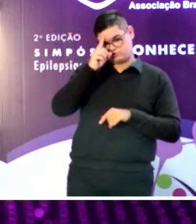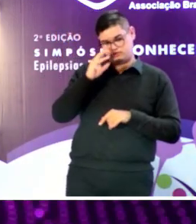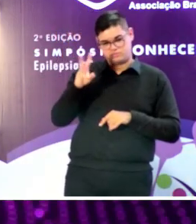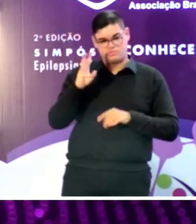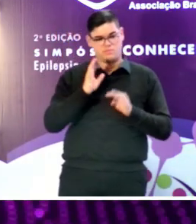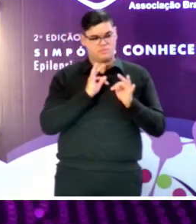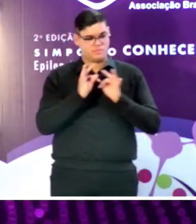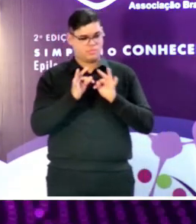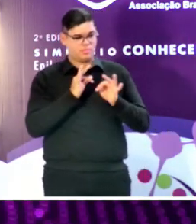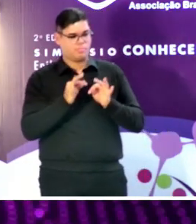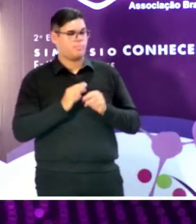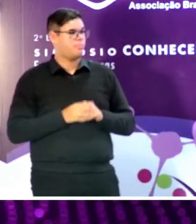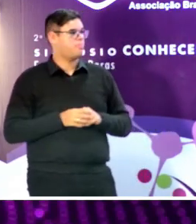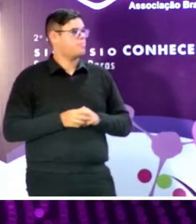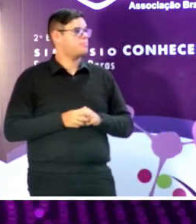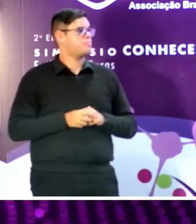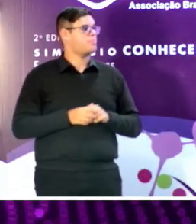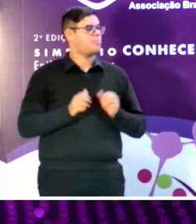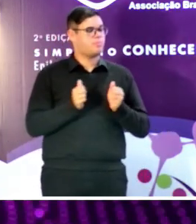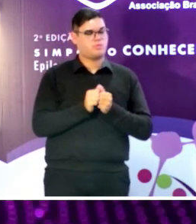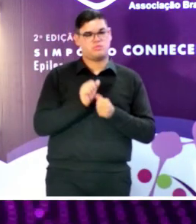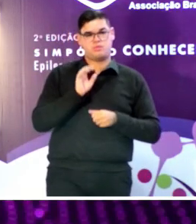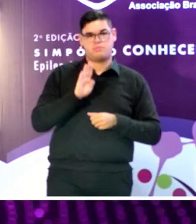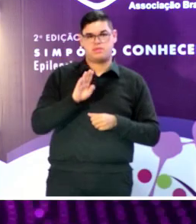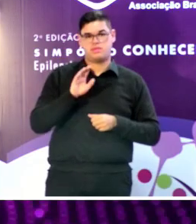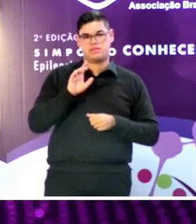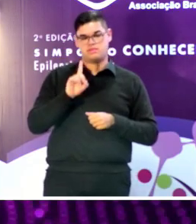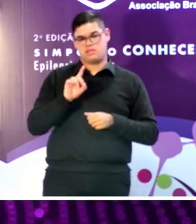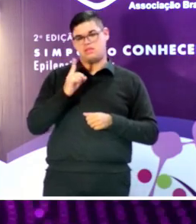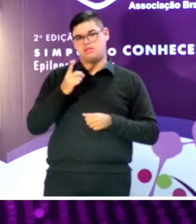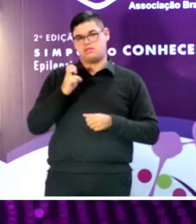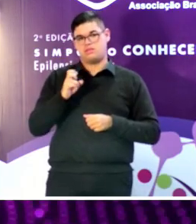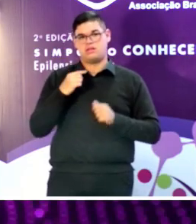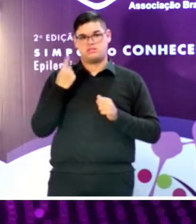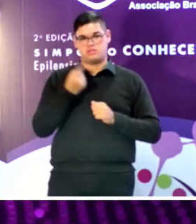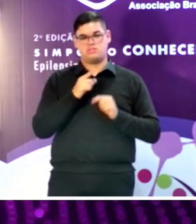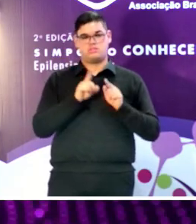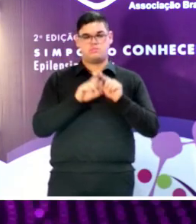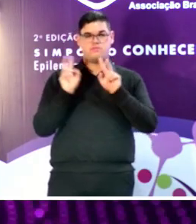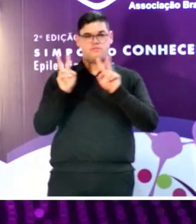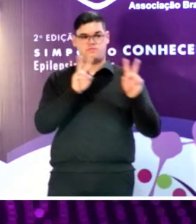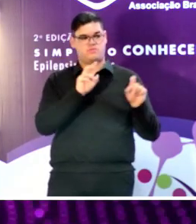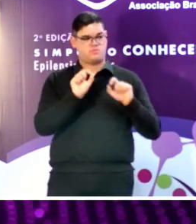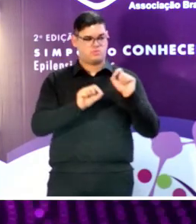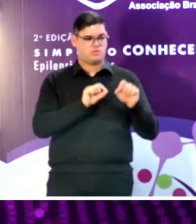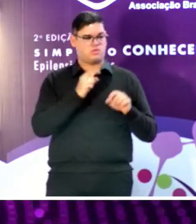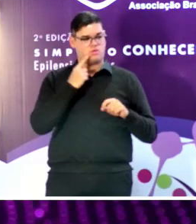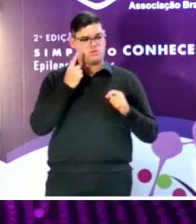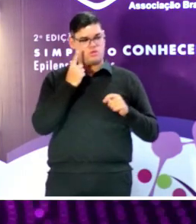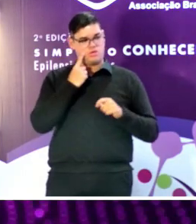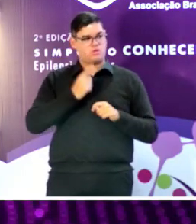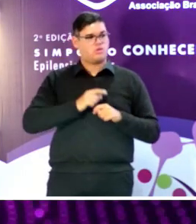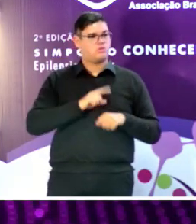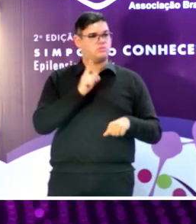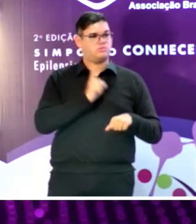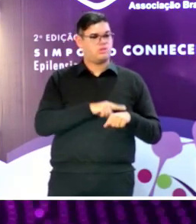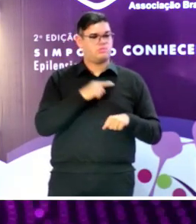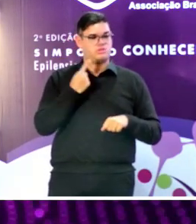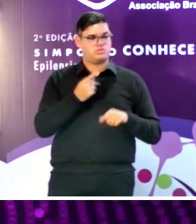dias, tá? Com o BD15. E aí a gente viu, então, que quando a gente trata